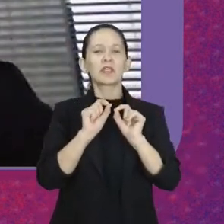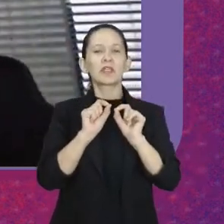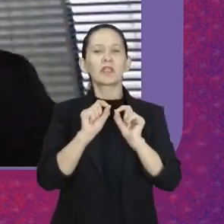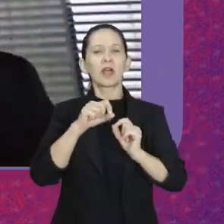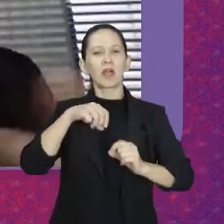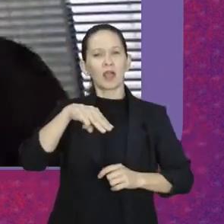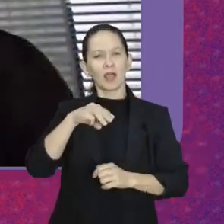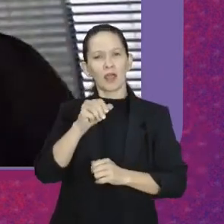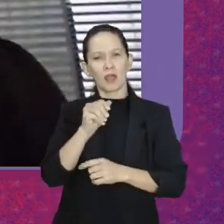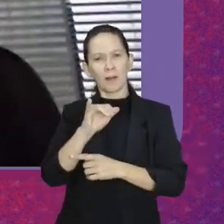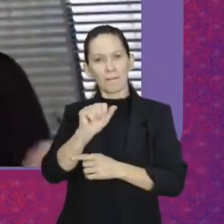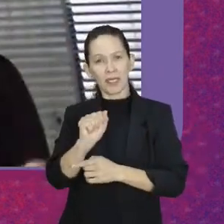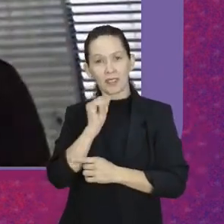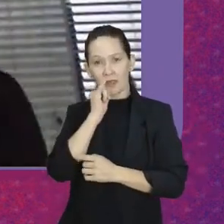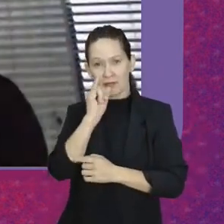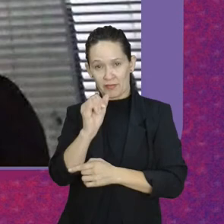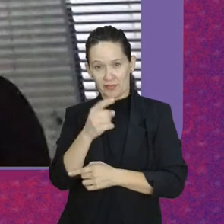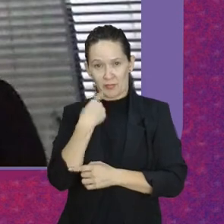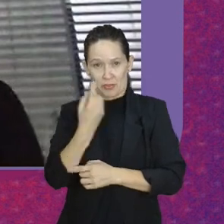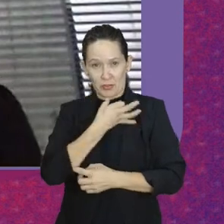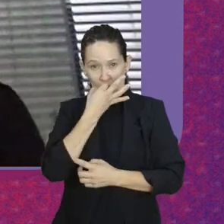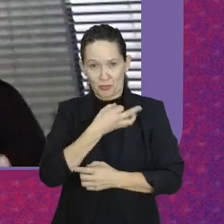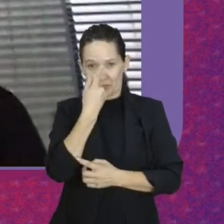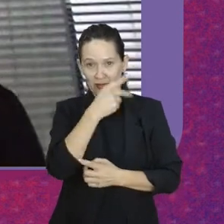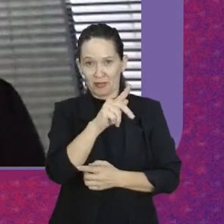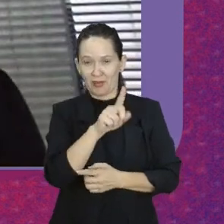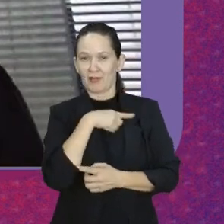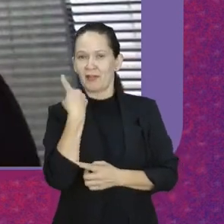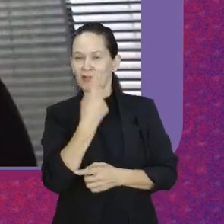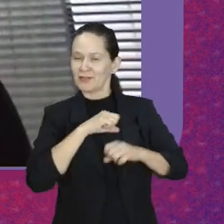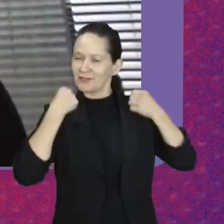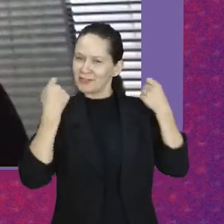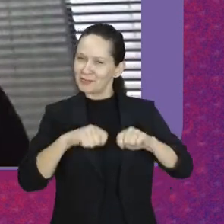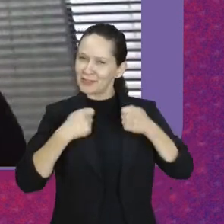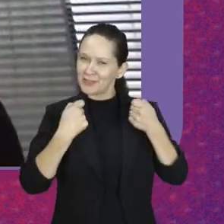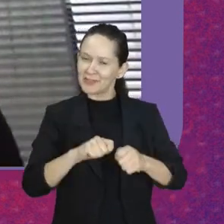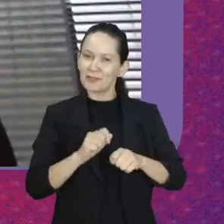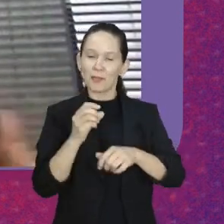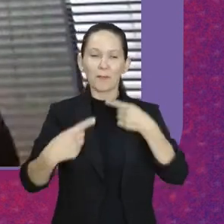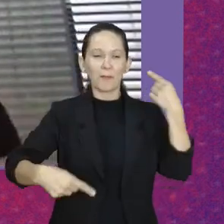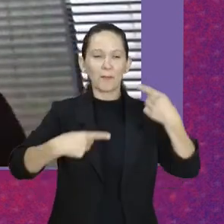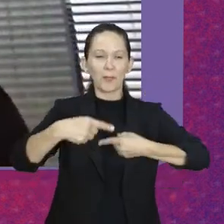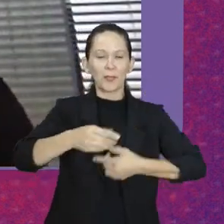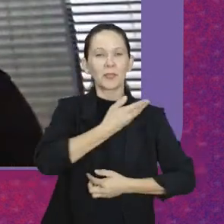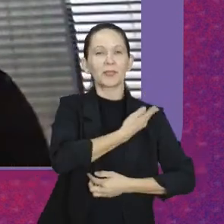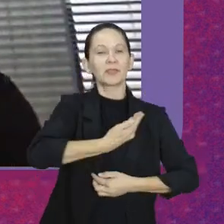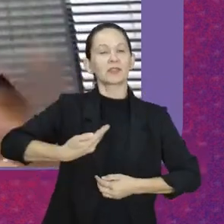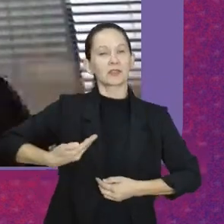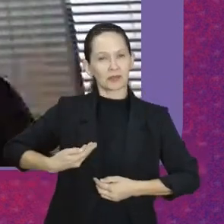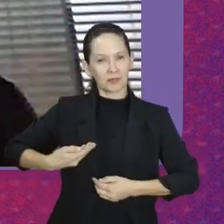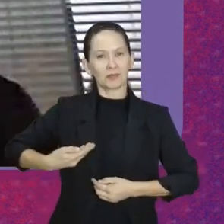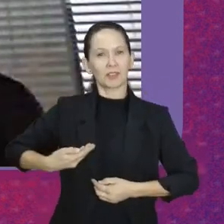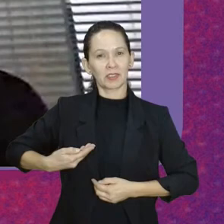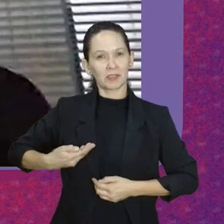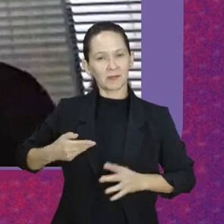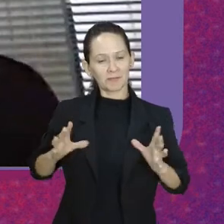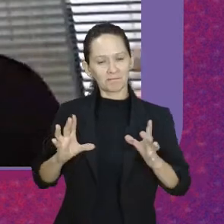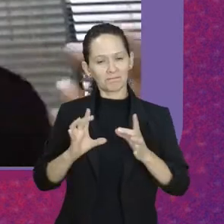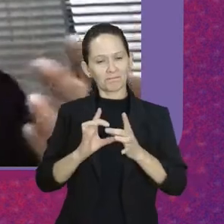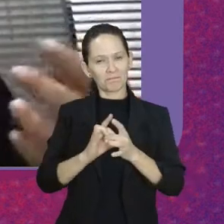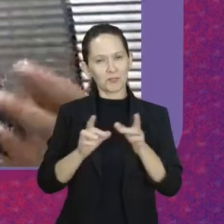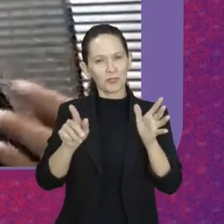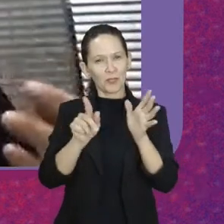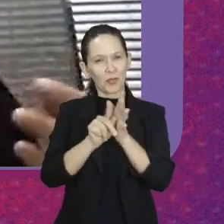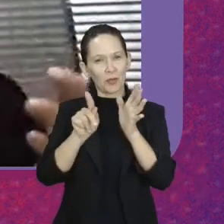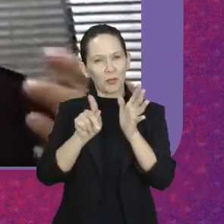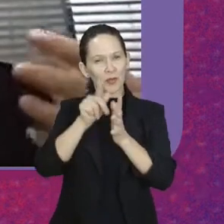Lúcia acabou de comentar, né? Nós precisamos, então, de políticas públicas, né, universais